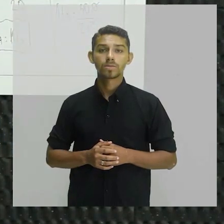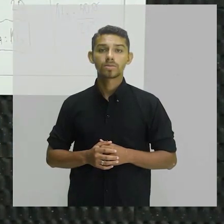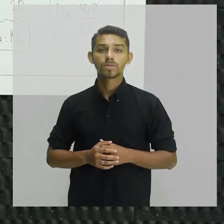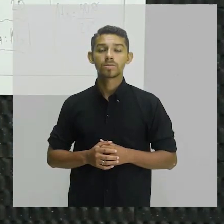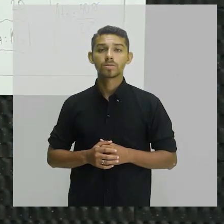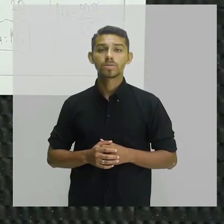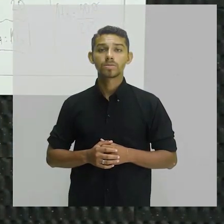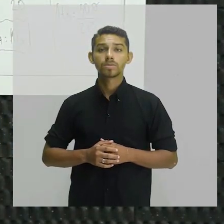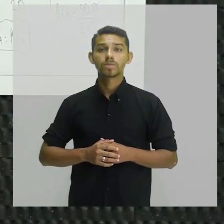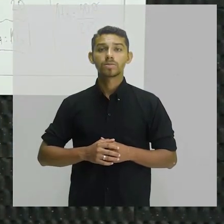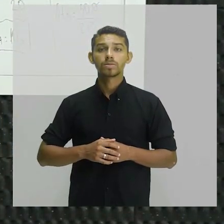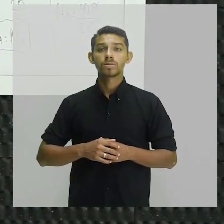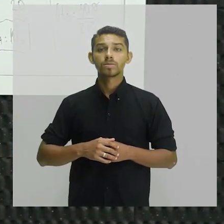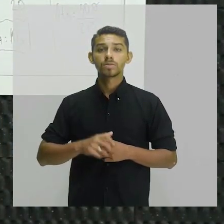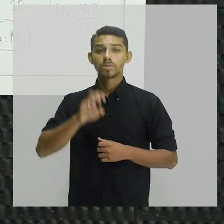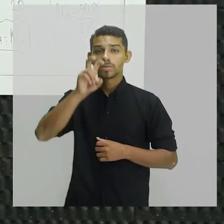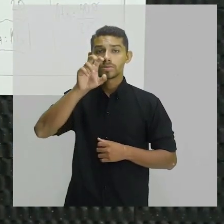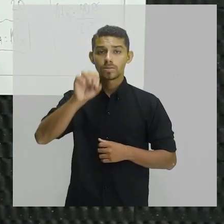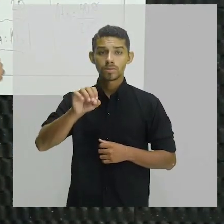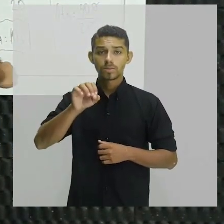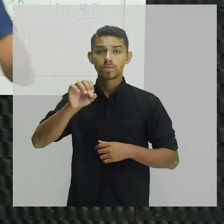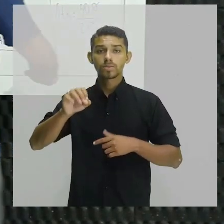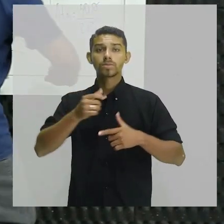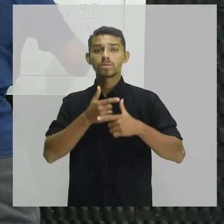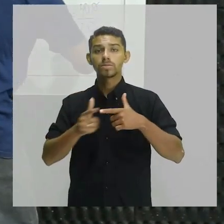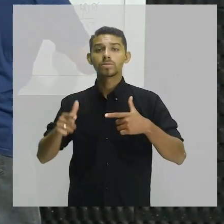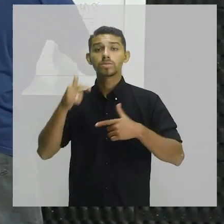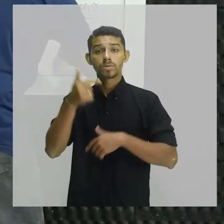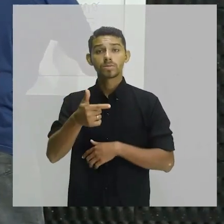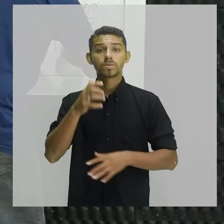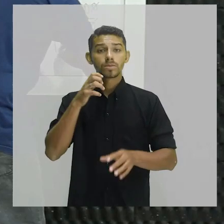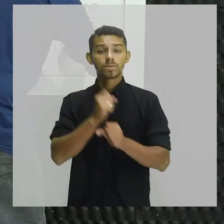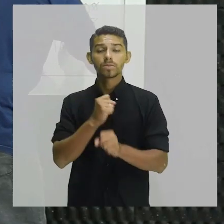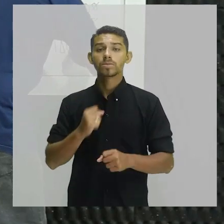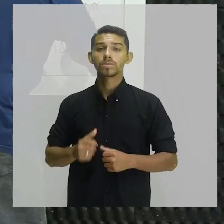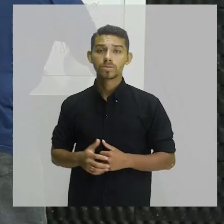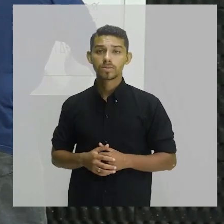500, né, no caso, 50, né, dividido por 2, esse tempo B